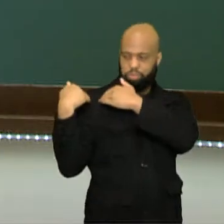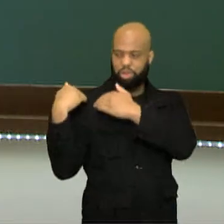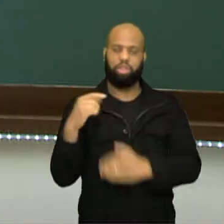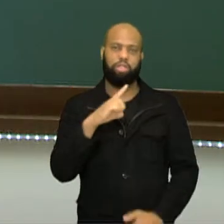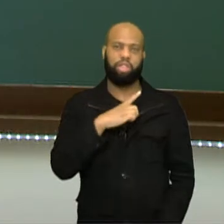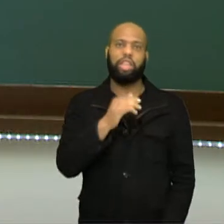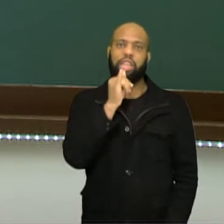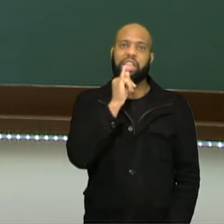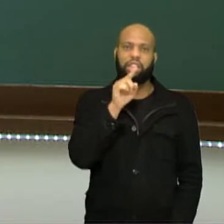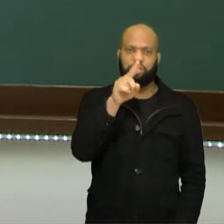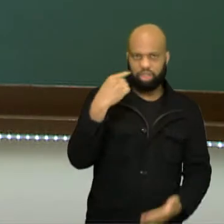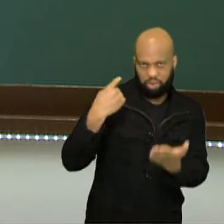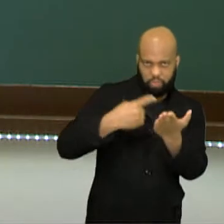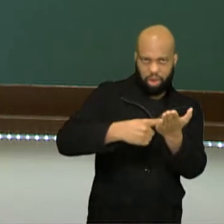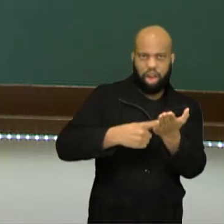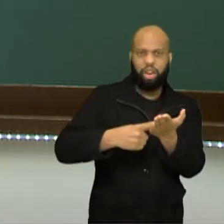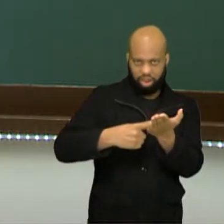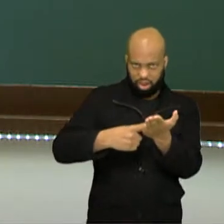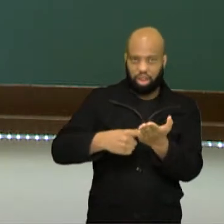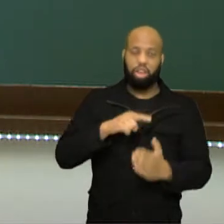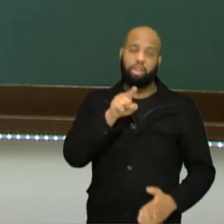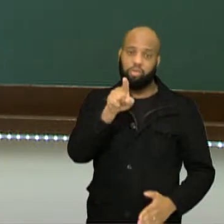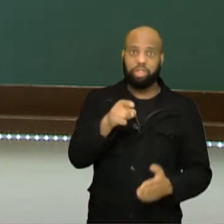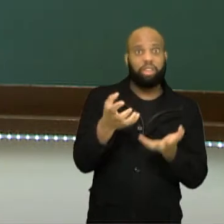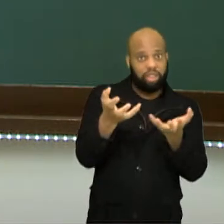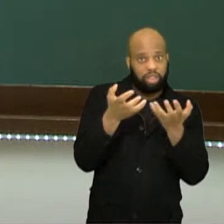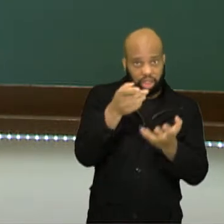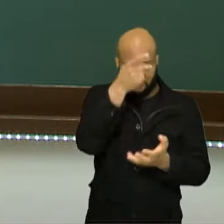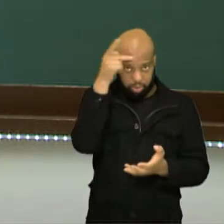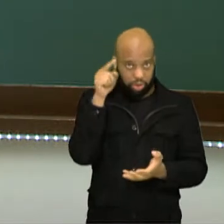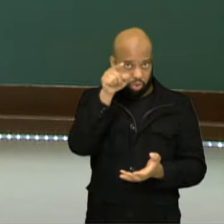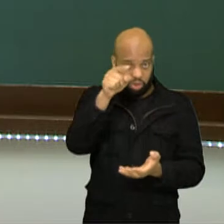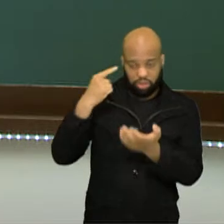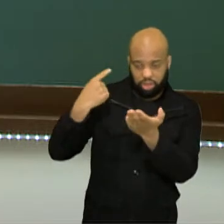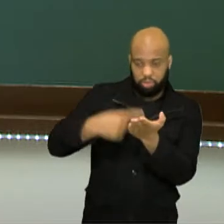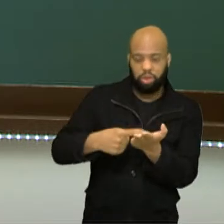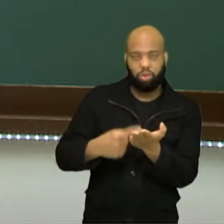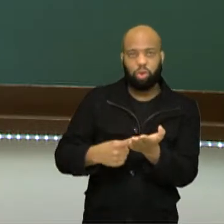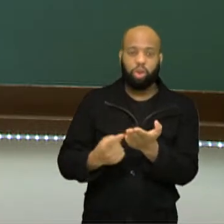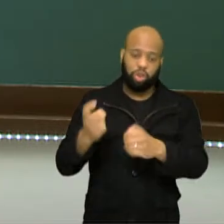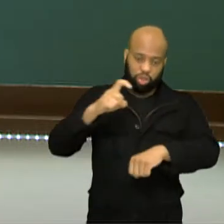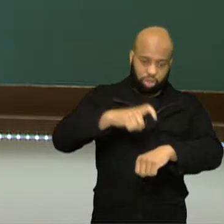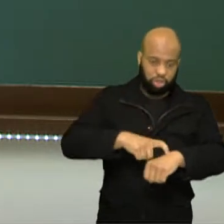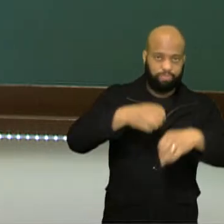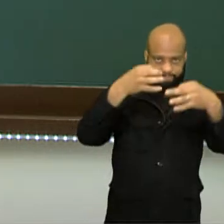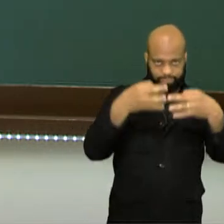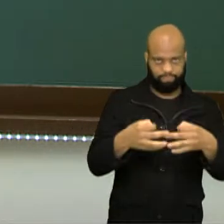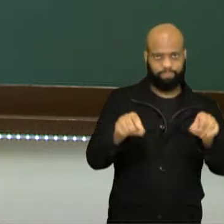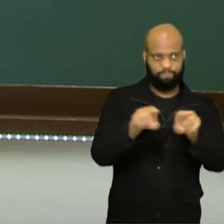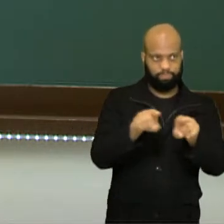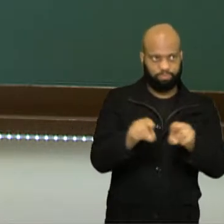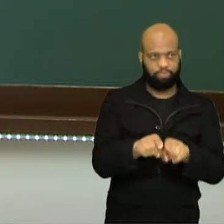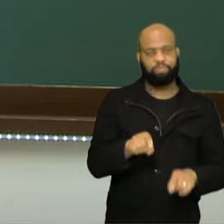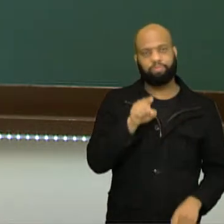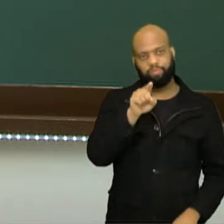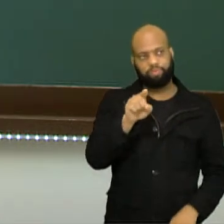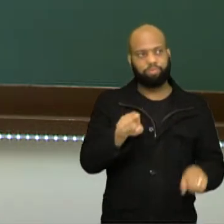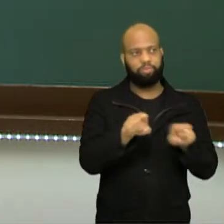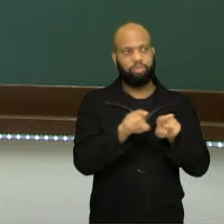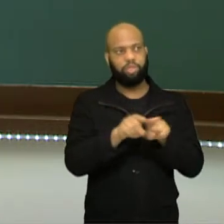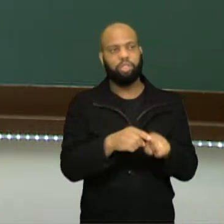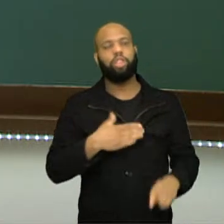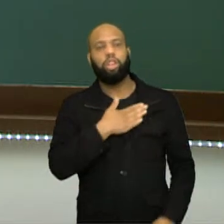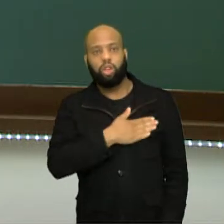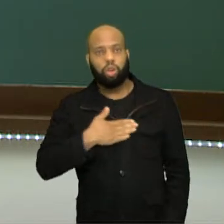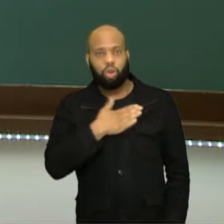um compromisso, você espera que a pessoa ali com quem você marcou chegue no horário certo. Você